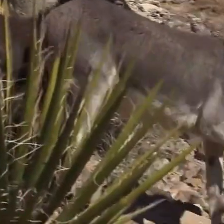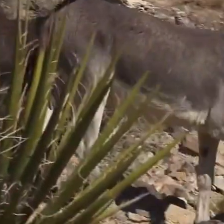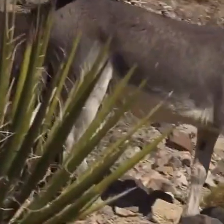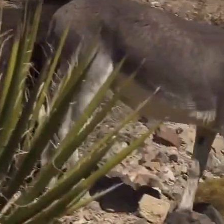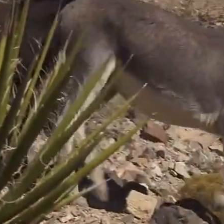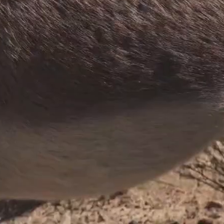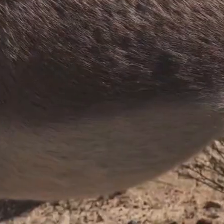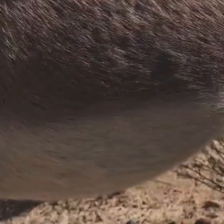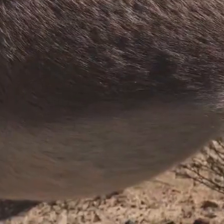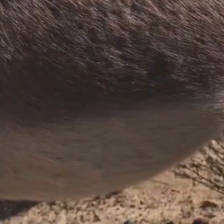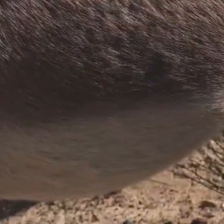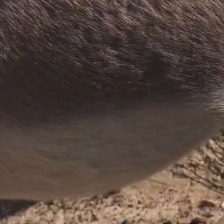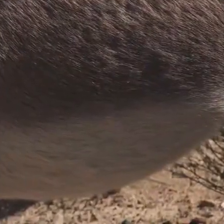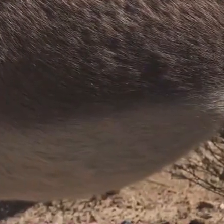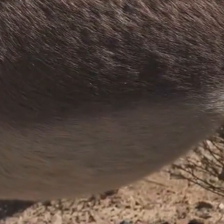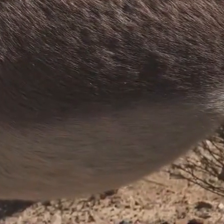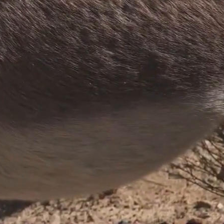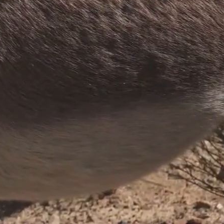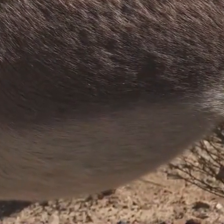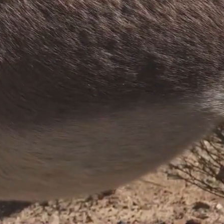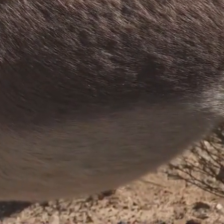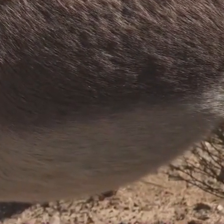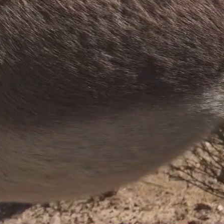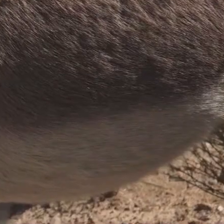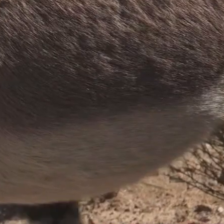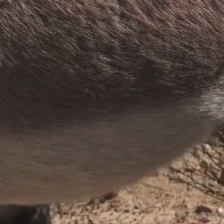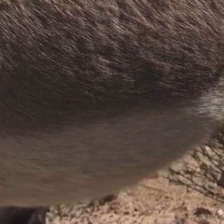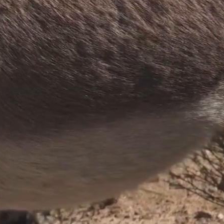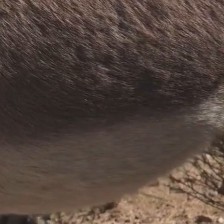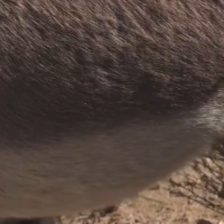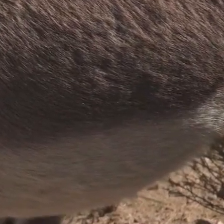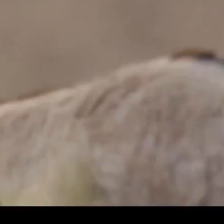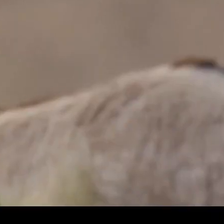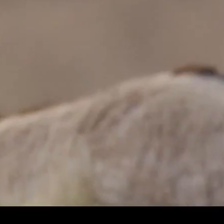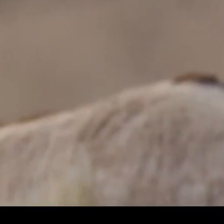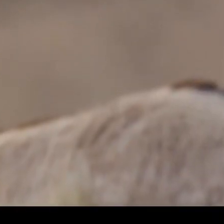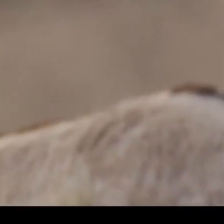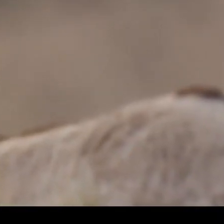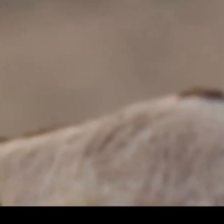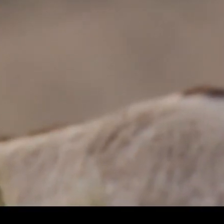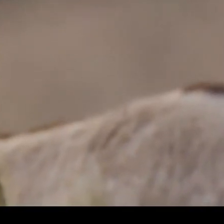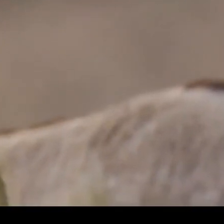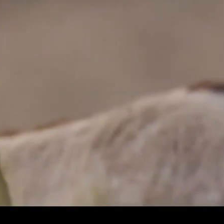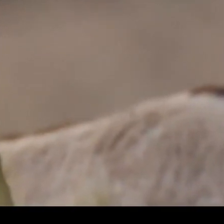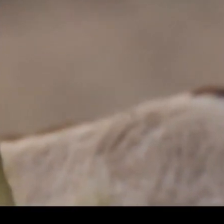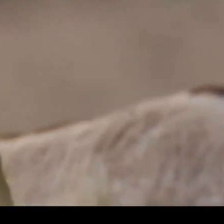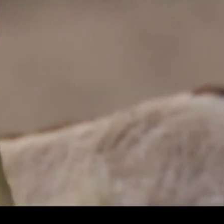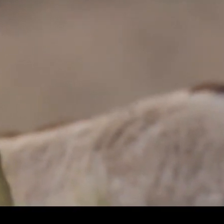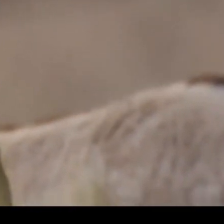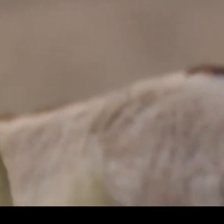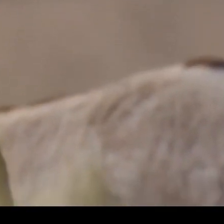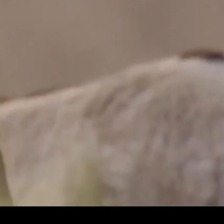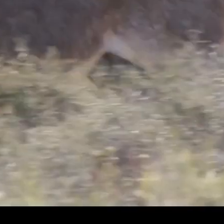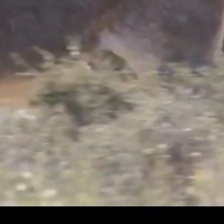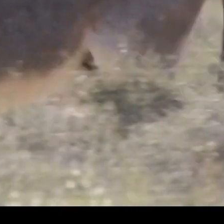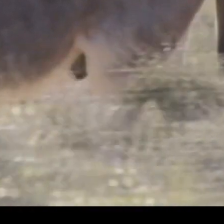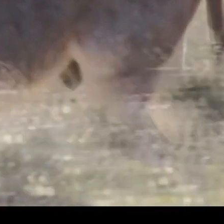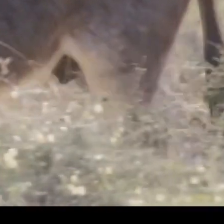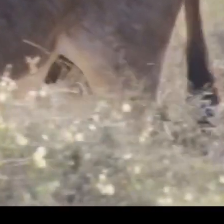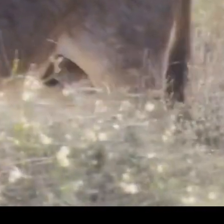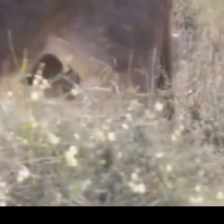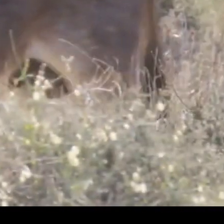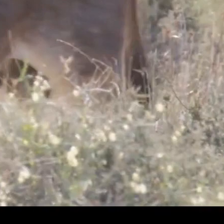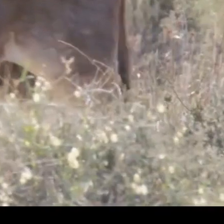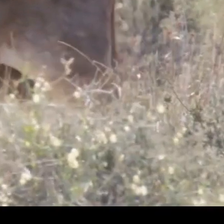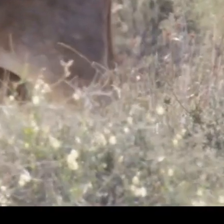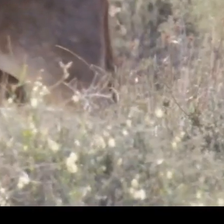Meu senhor, essa história do sertão, Padre Vieira falou que